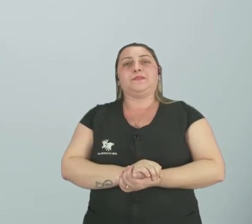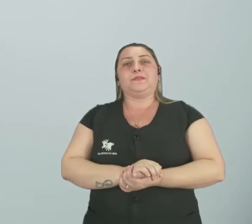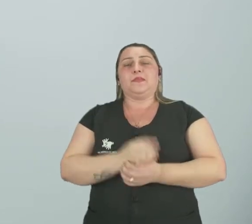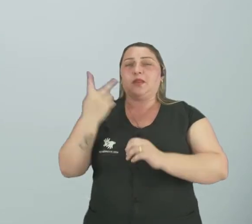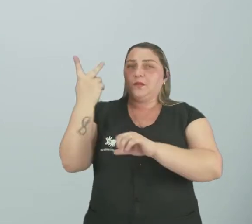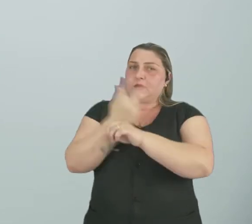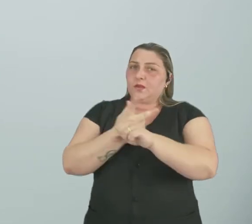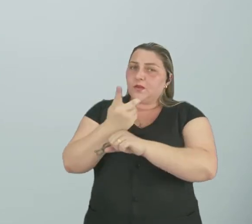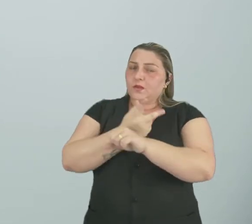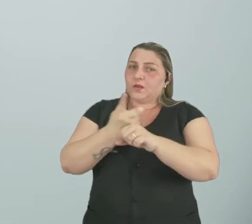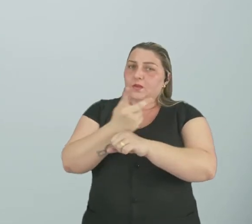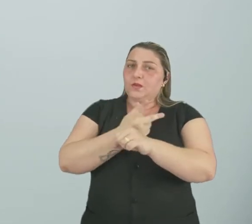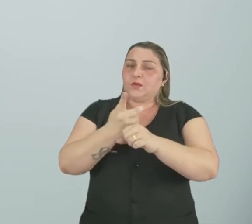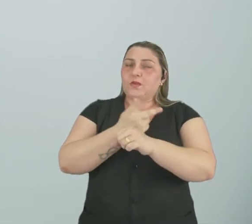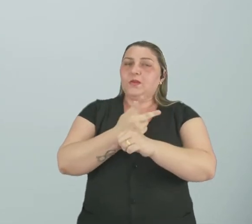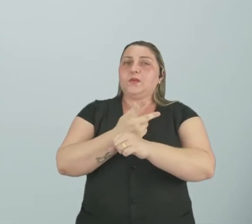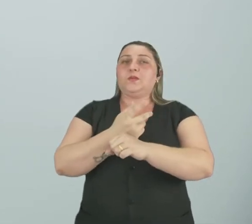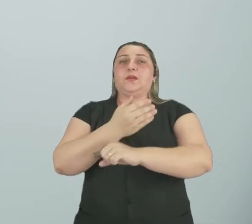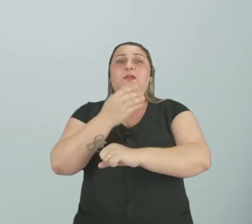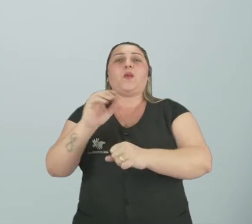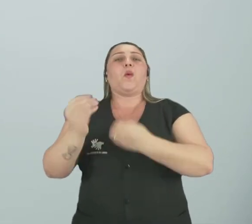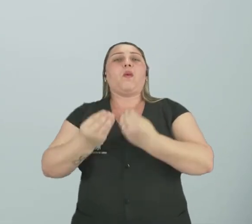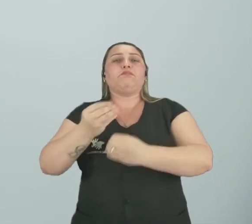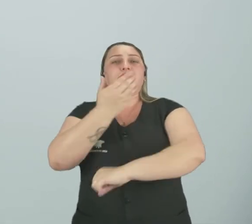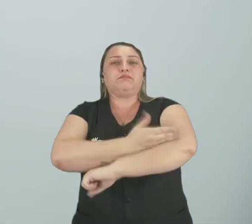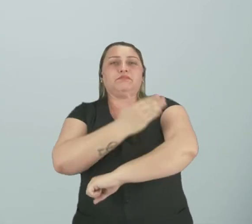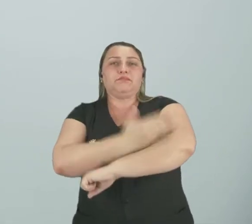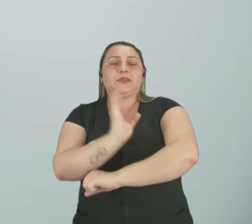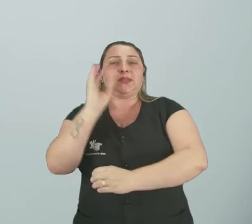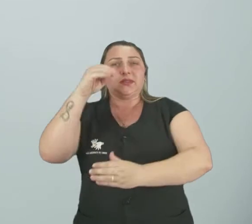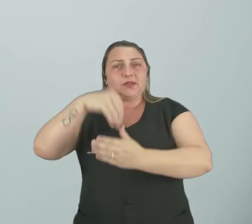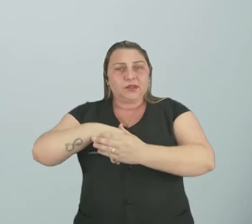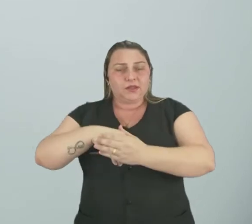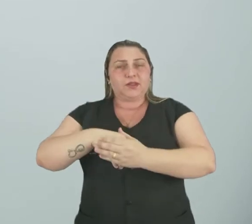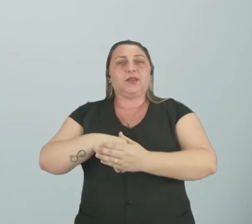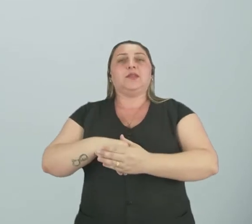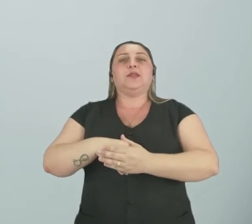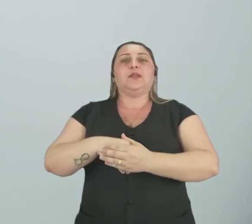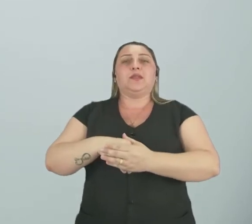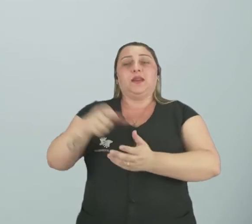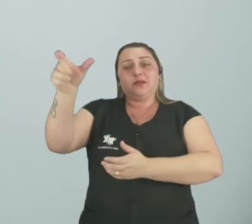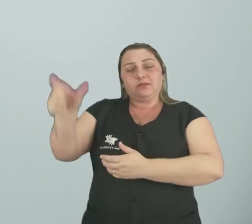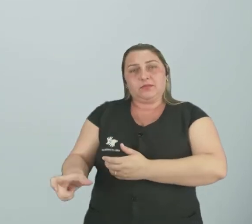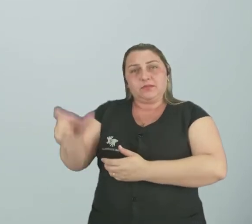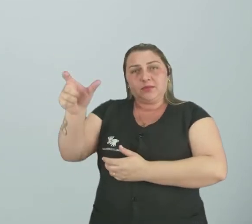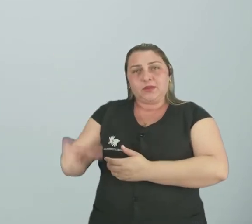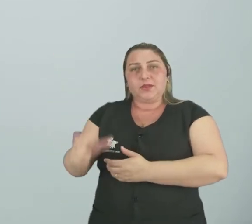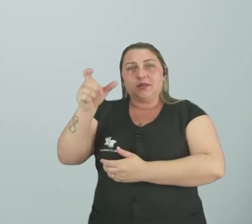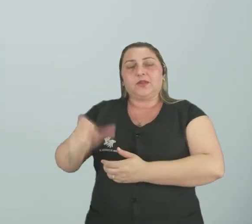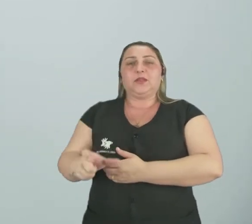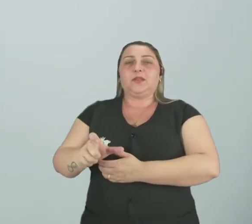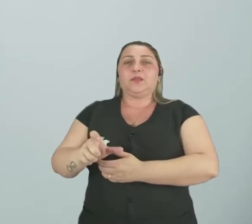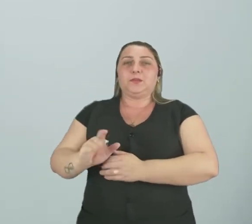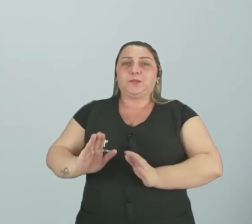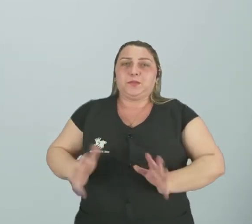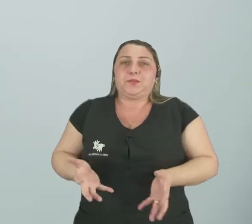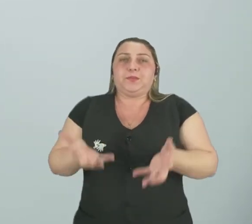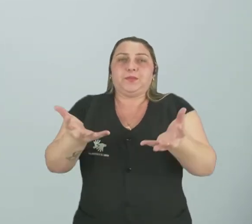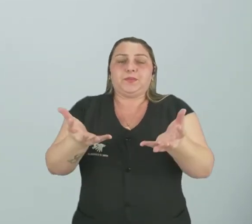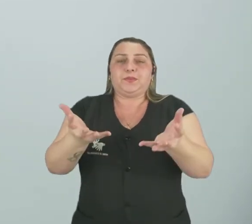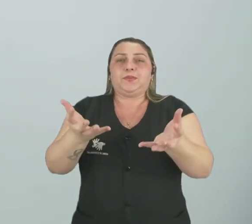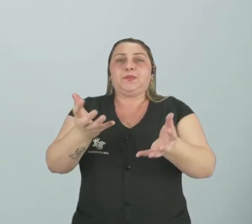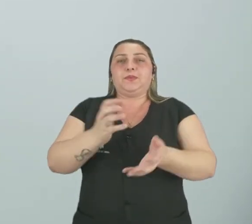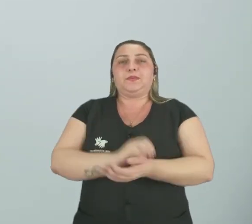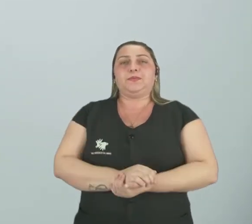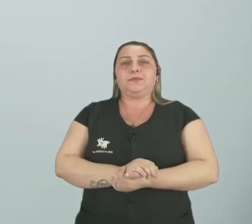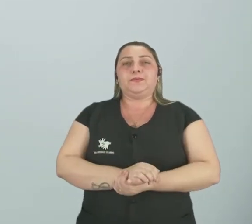uma busca por alto rendimento, né? Dentro dos treinos, os atletas são bastante pressionados, são bastante